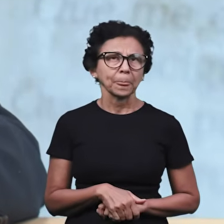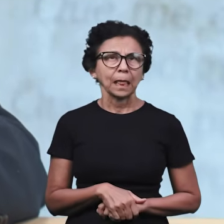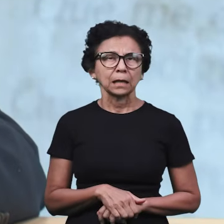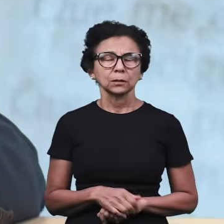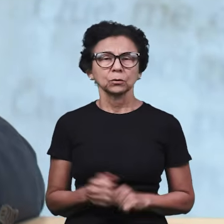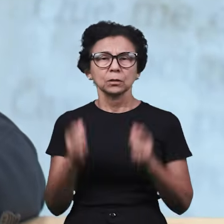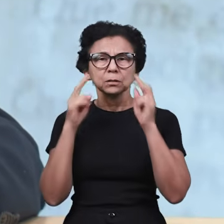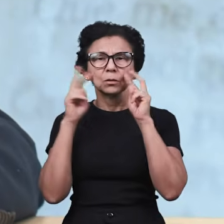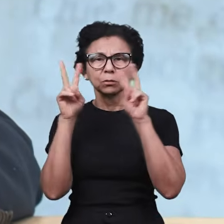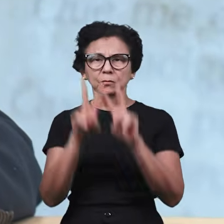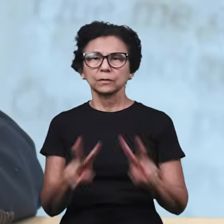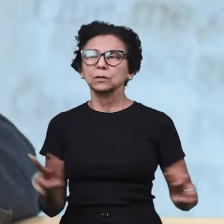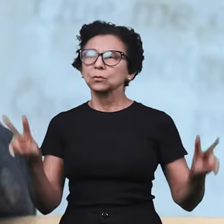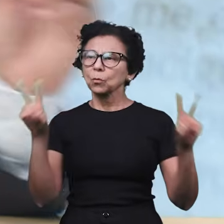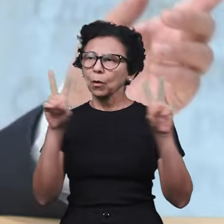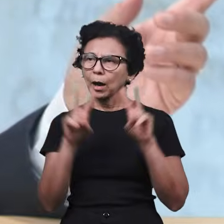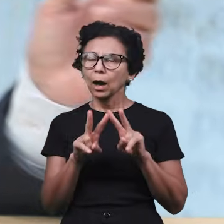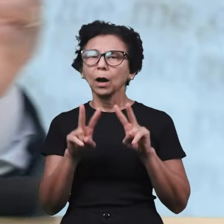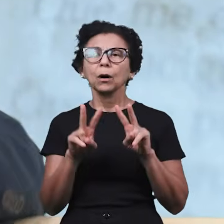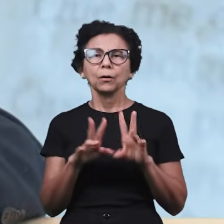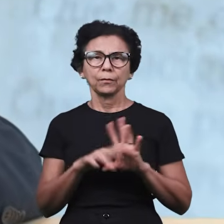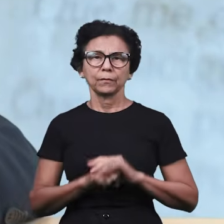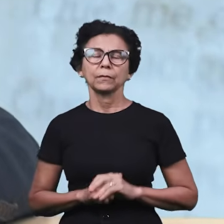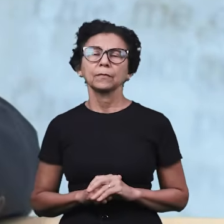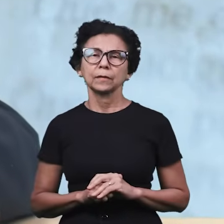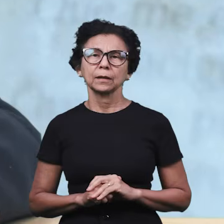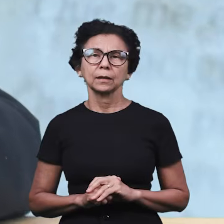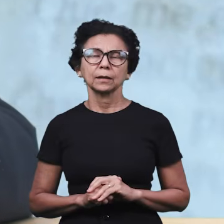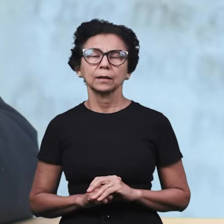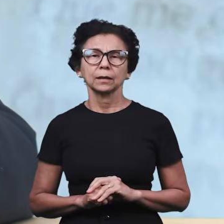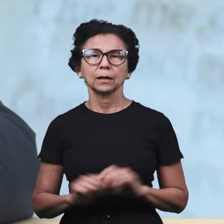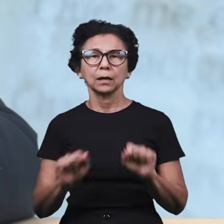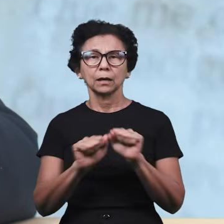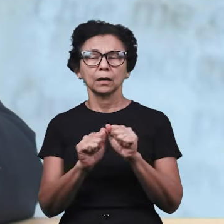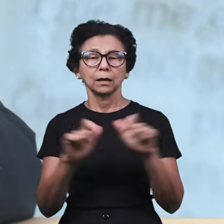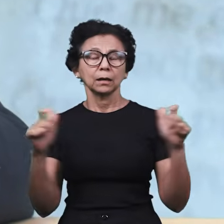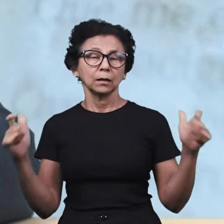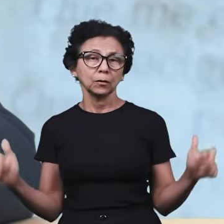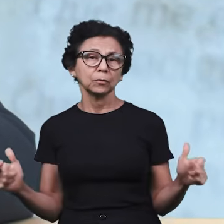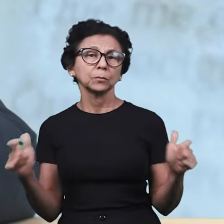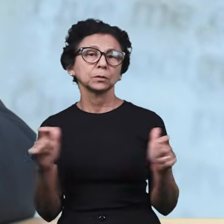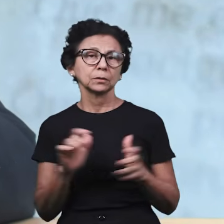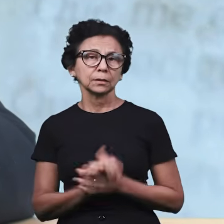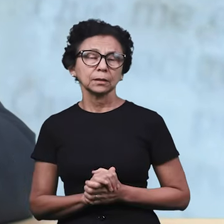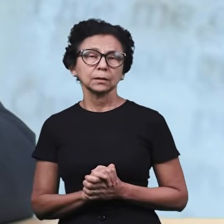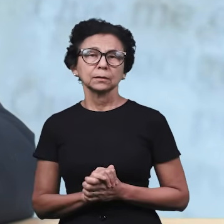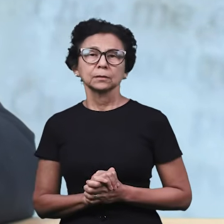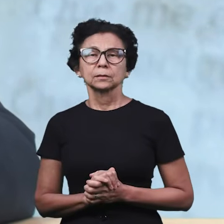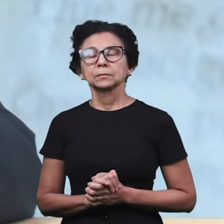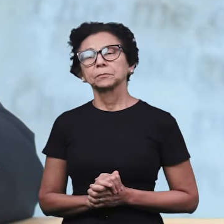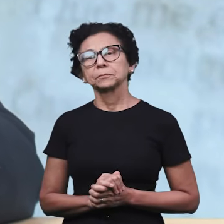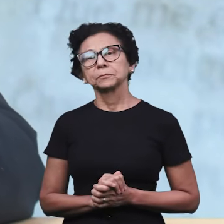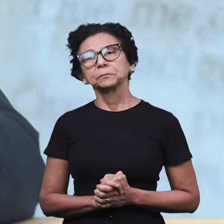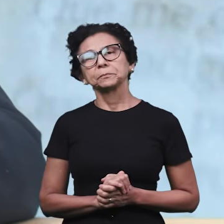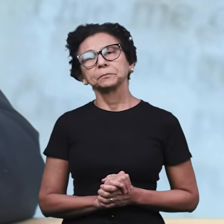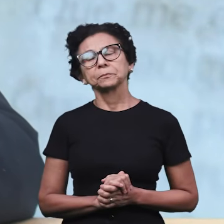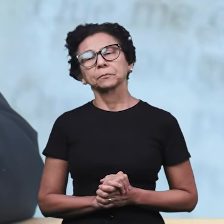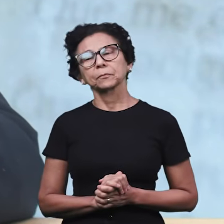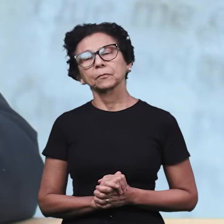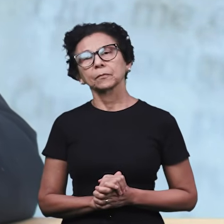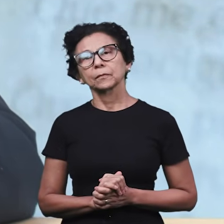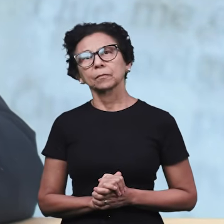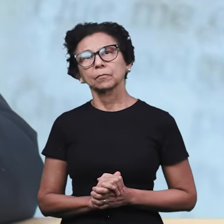Verdade. Porque a gente pode ouvir às vezes uma direção e às vezes a outra. Mas é importante nós, como seres que Deus nos